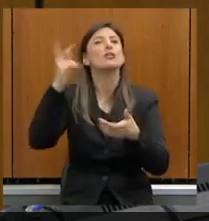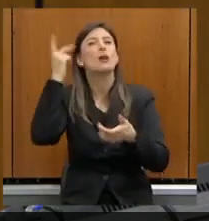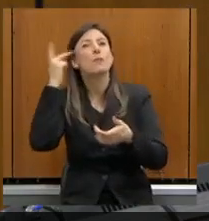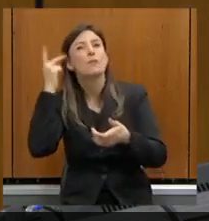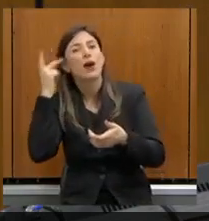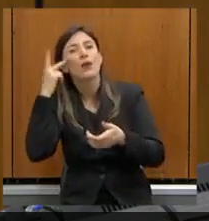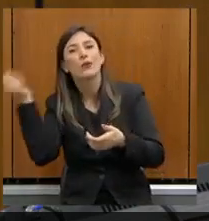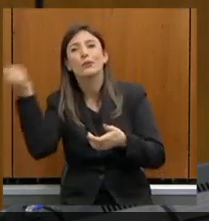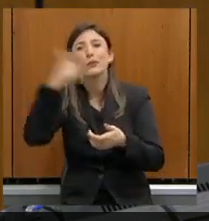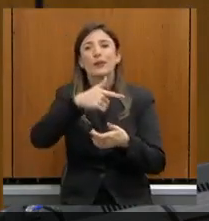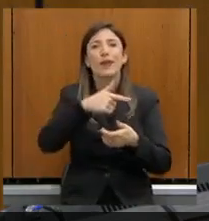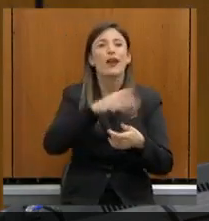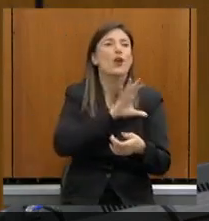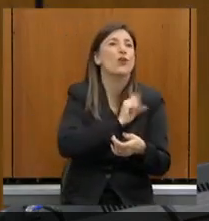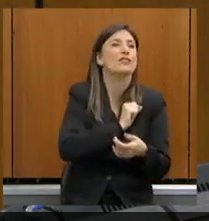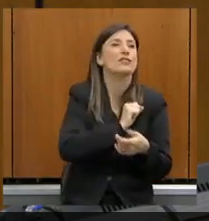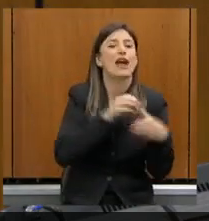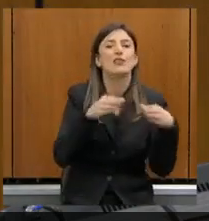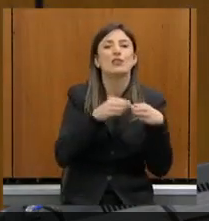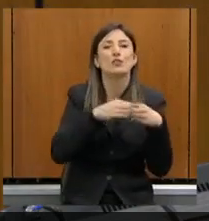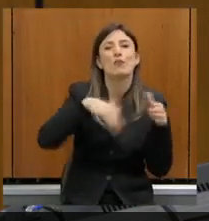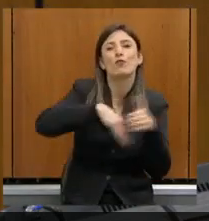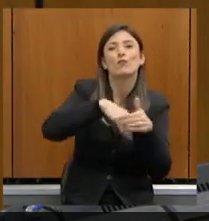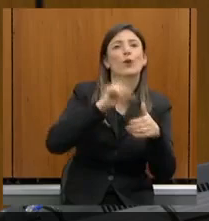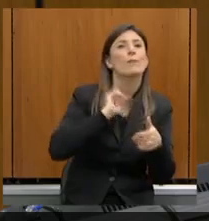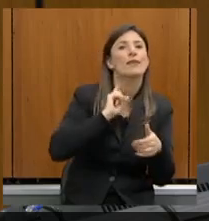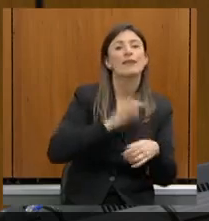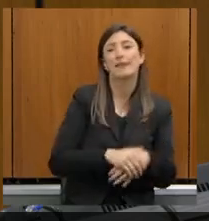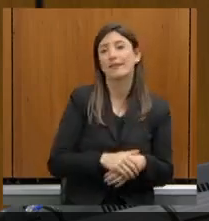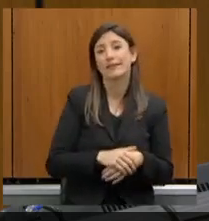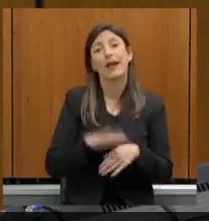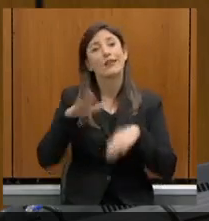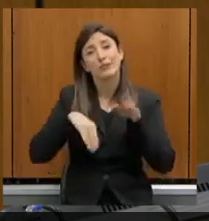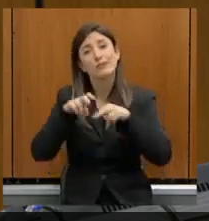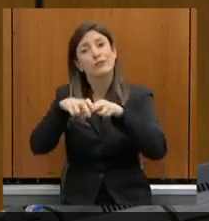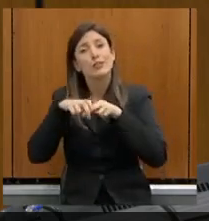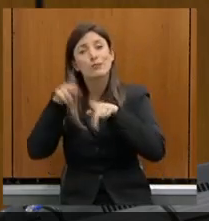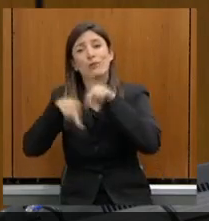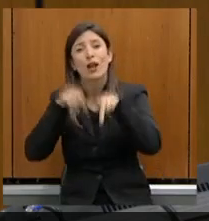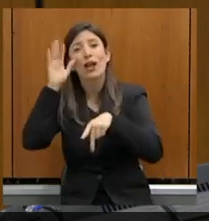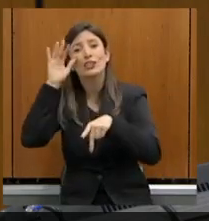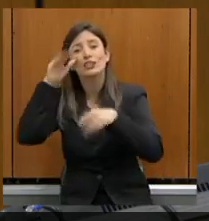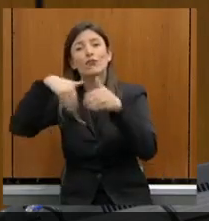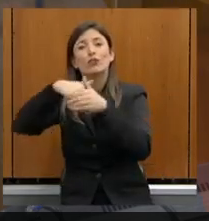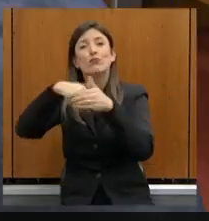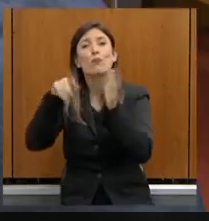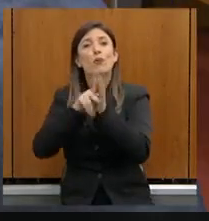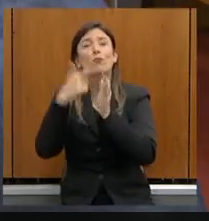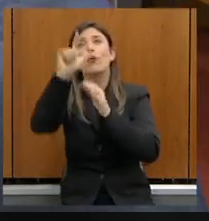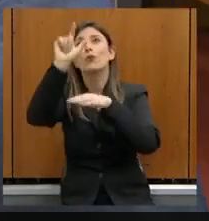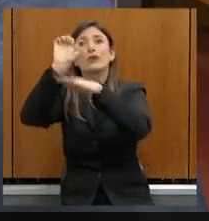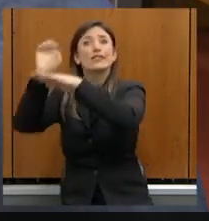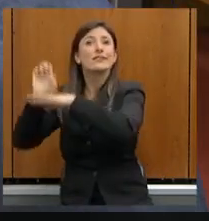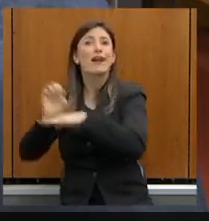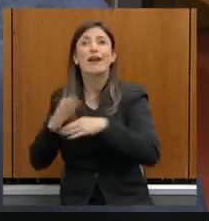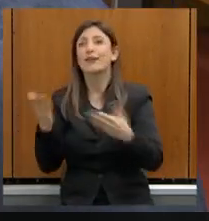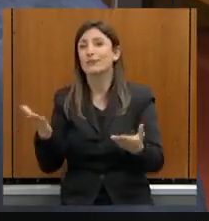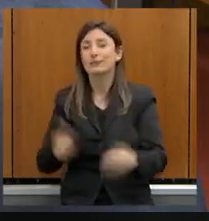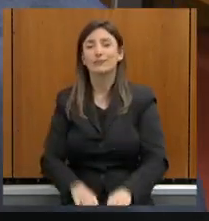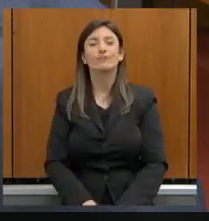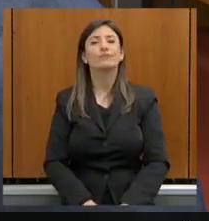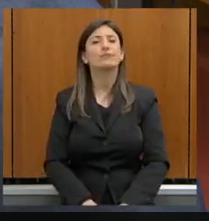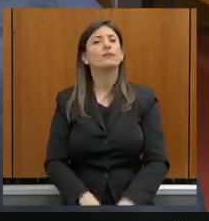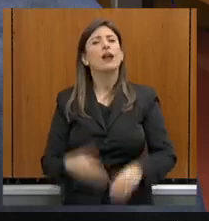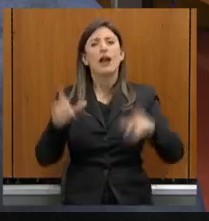até a questão de esporte, assiste mais de outros estados. E a TV Minas tinha um